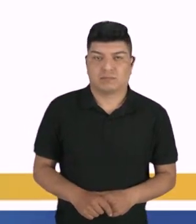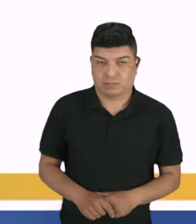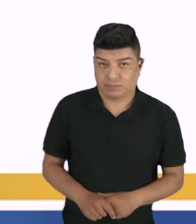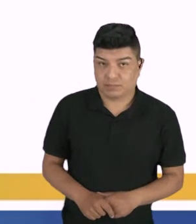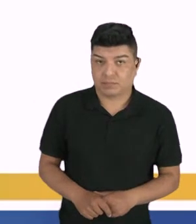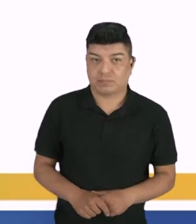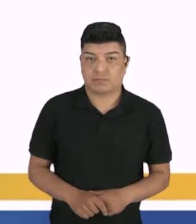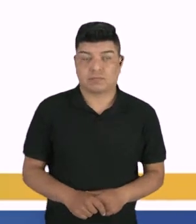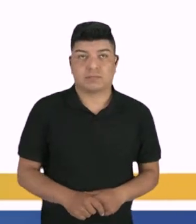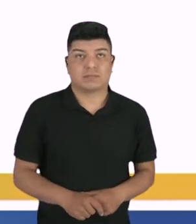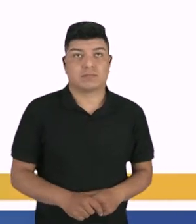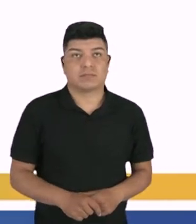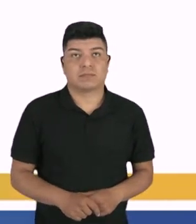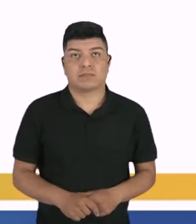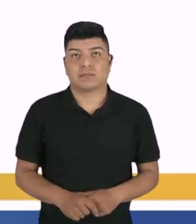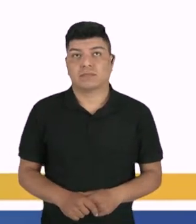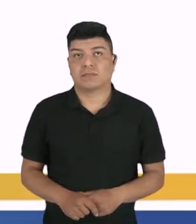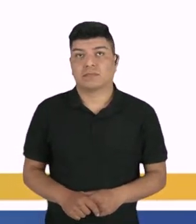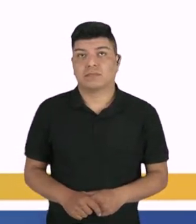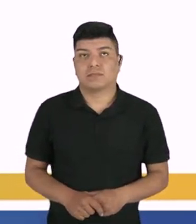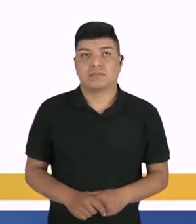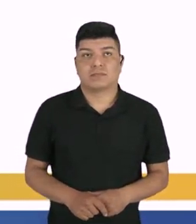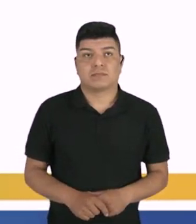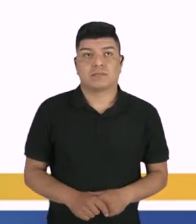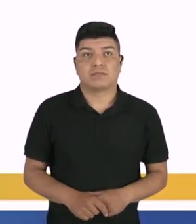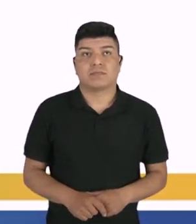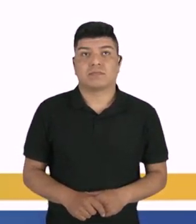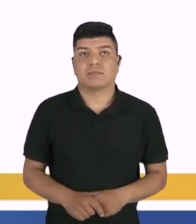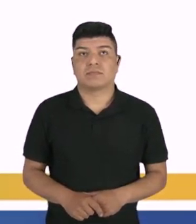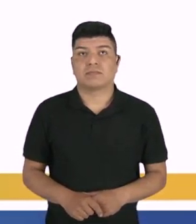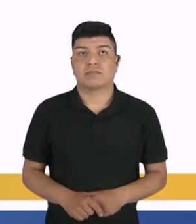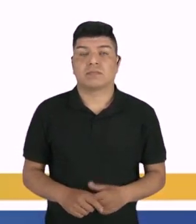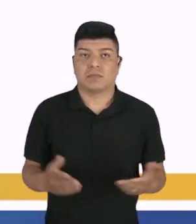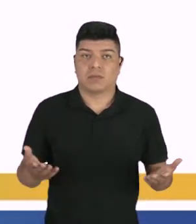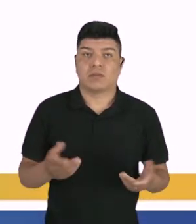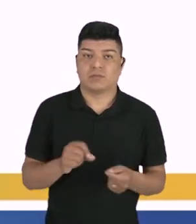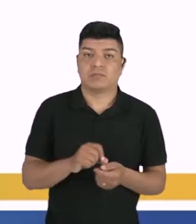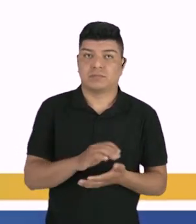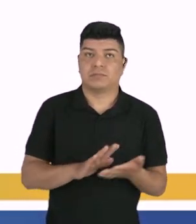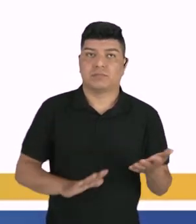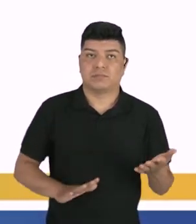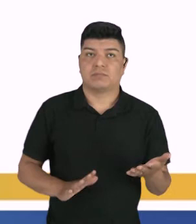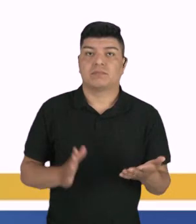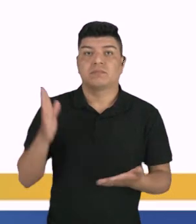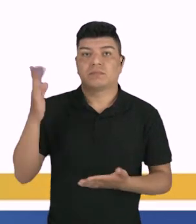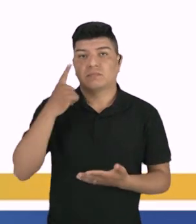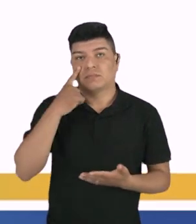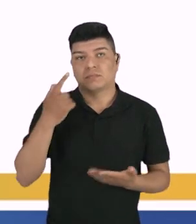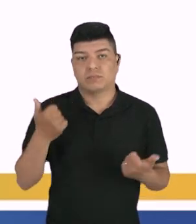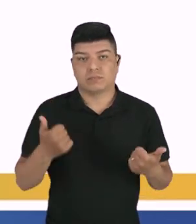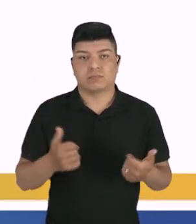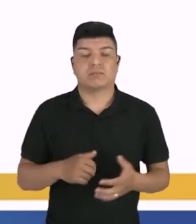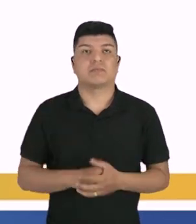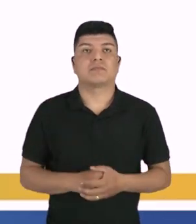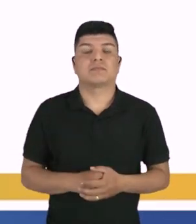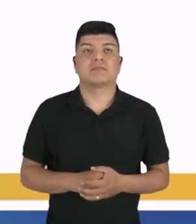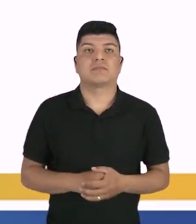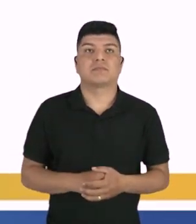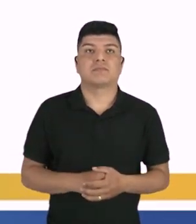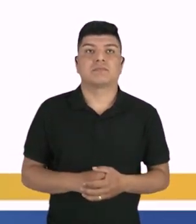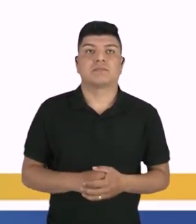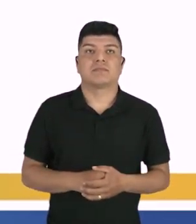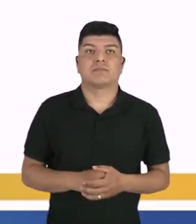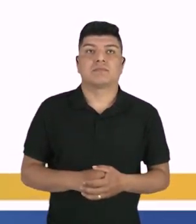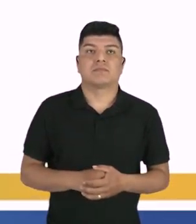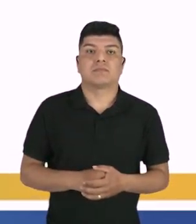Beleza, então, vamos lá. Posso? Então agora vamos fazer um exercício, né, com base no que a gente já viu. Então